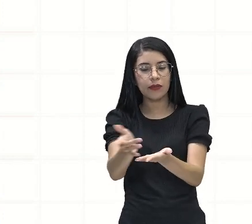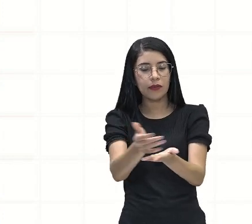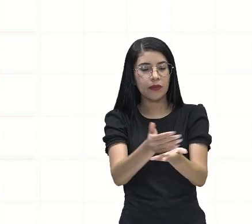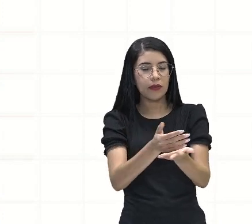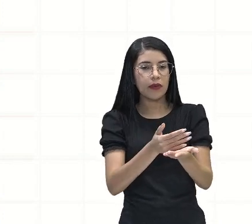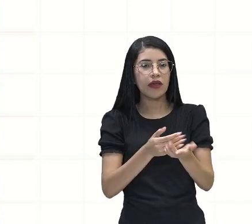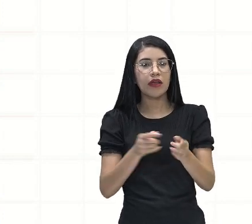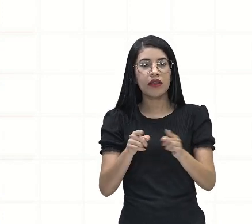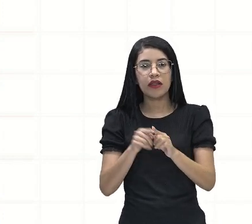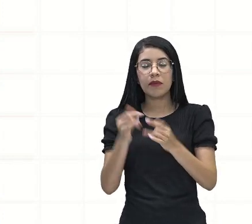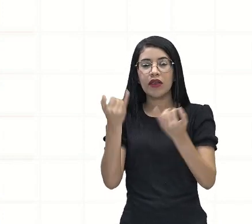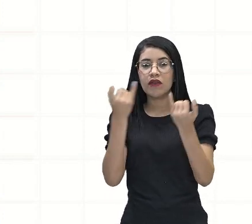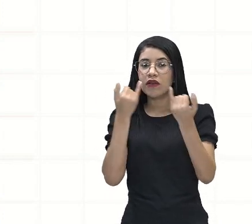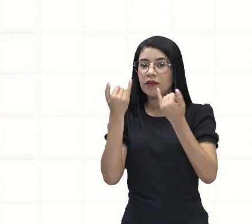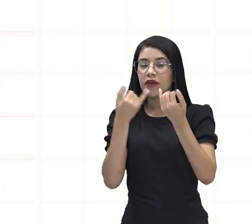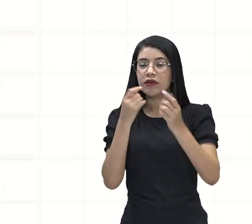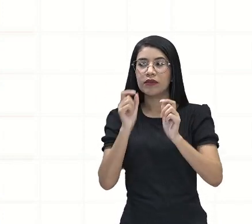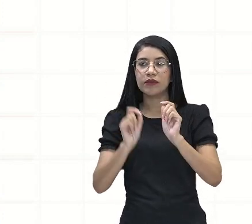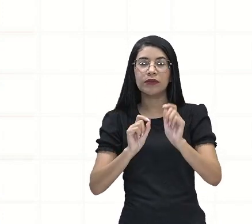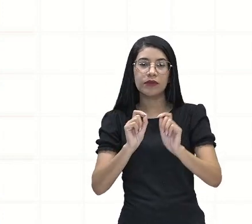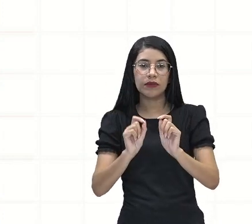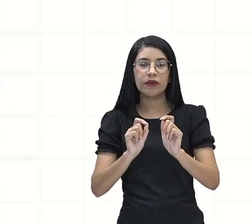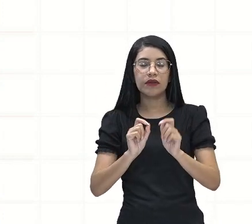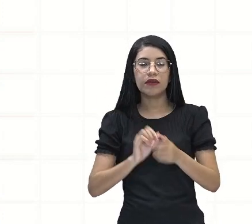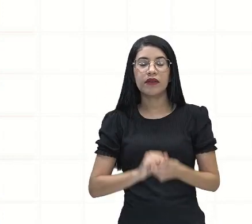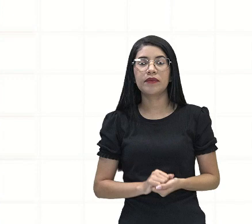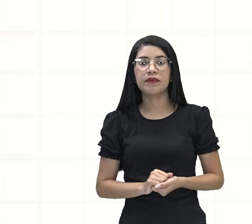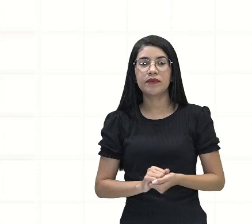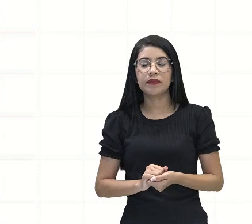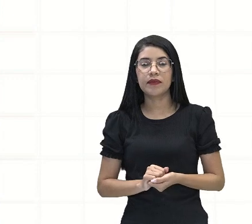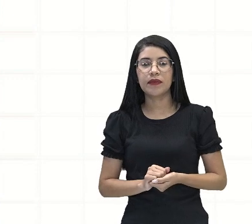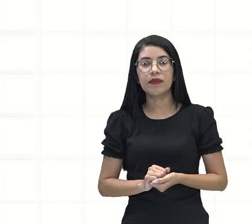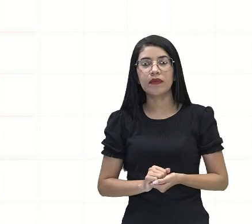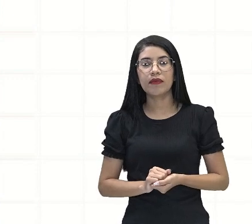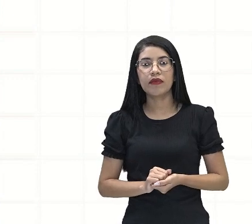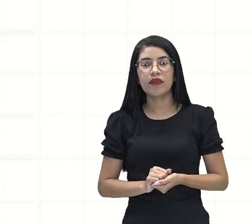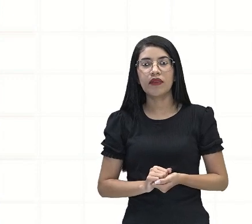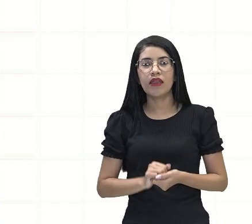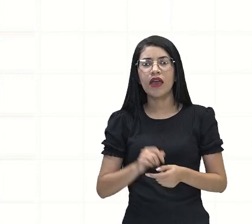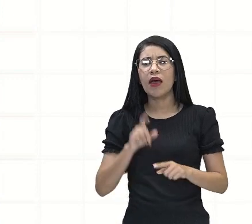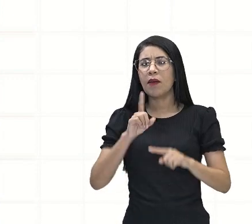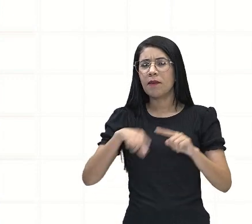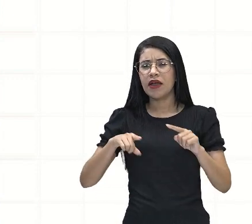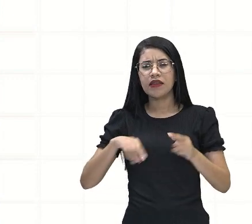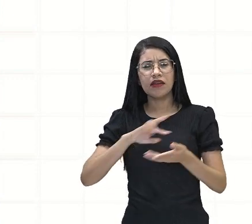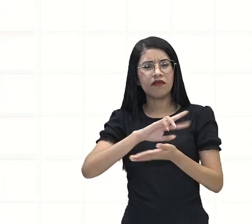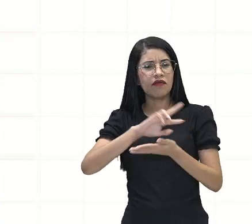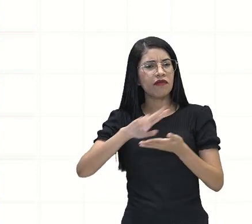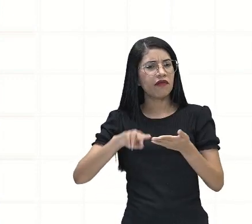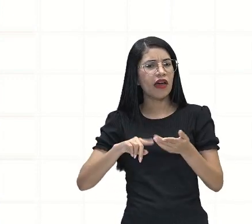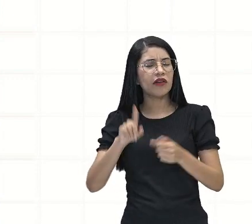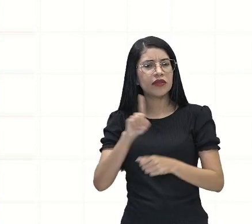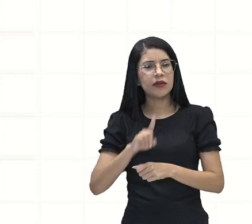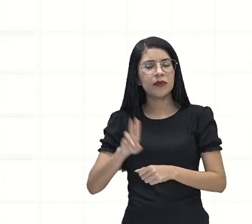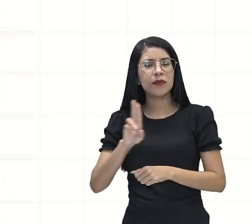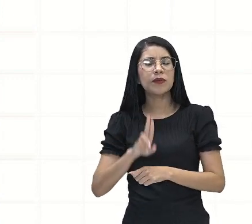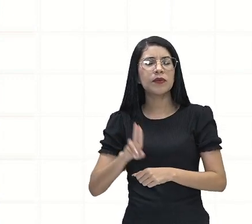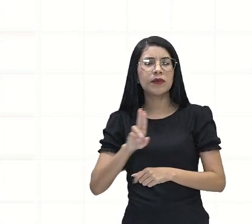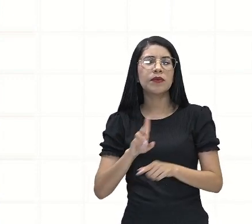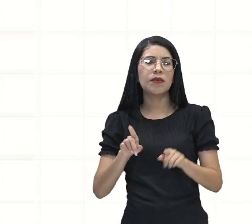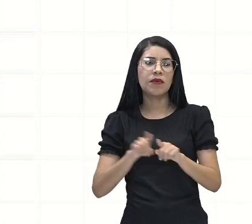trazer informações sobre as vários equipamentos e máquinas que são utilizadas